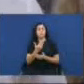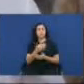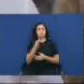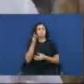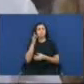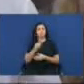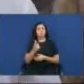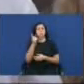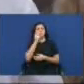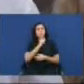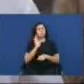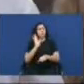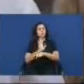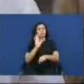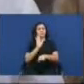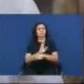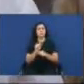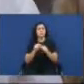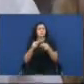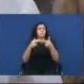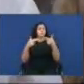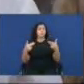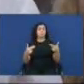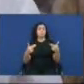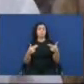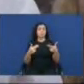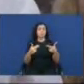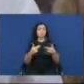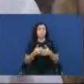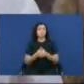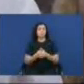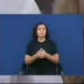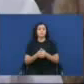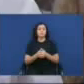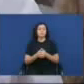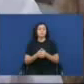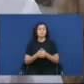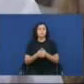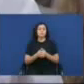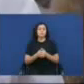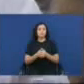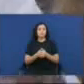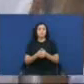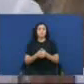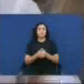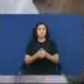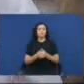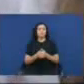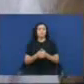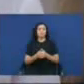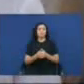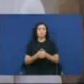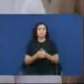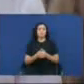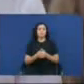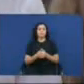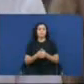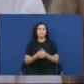de fato, possamos fazer alguma coisa no sentido de que exerça a maior